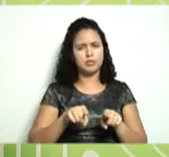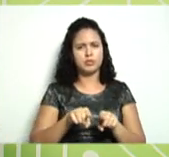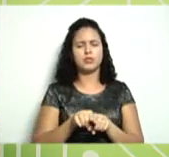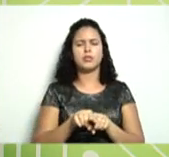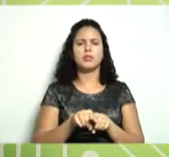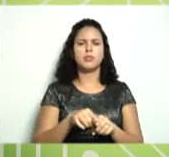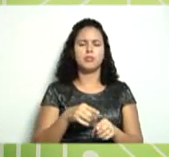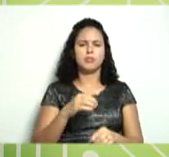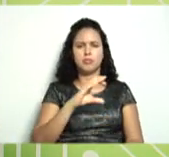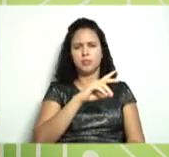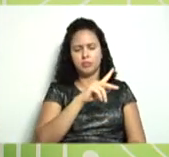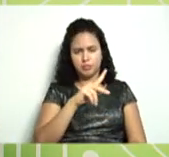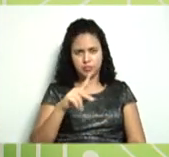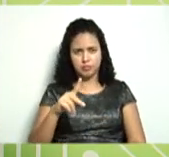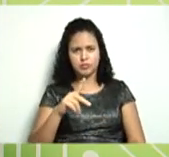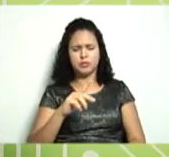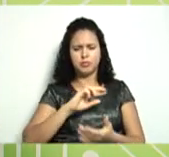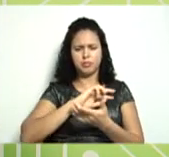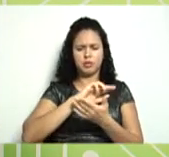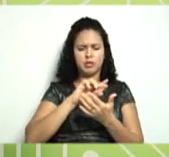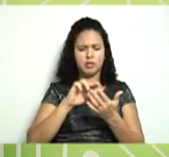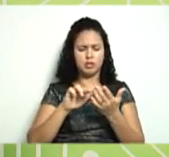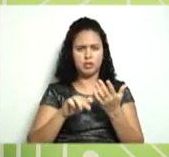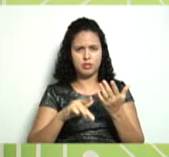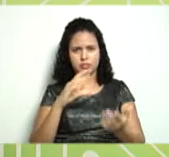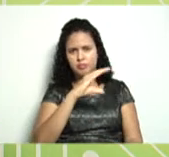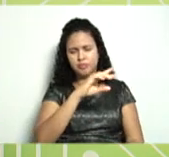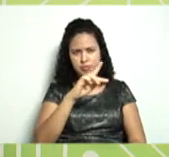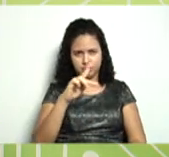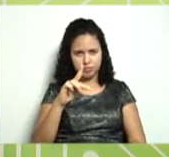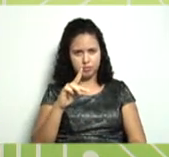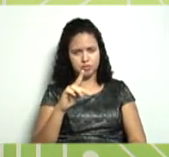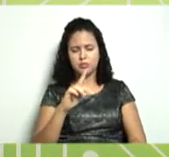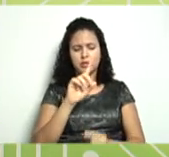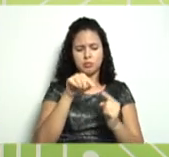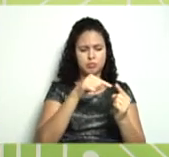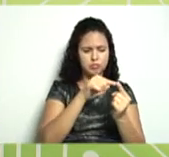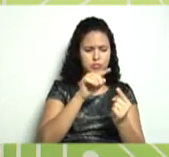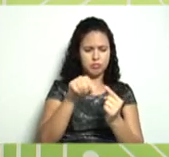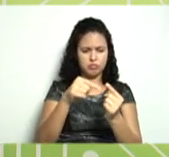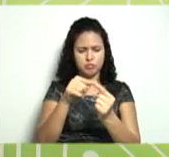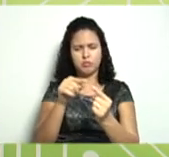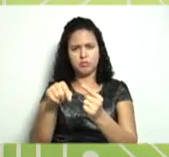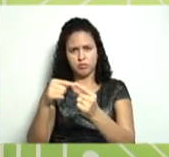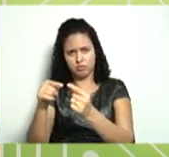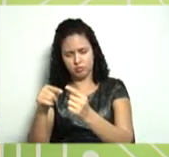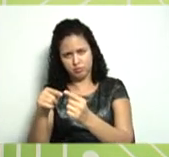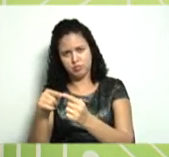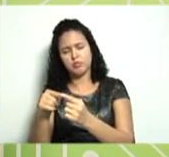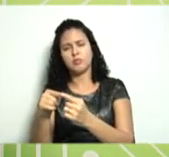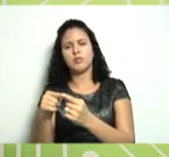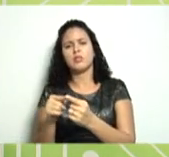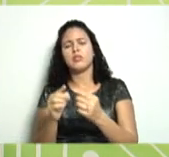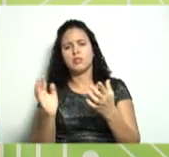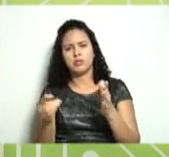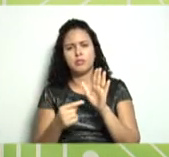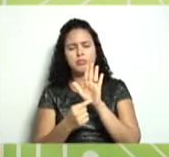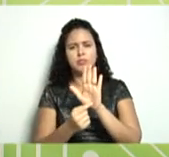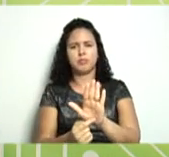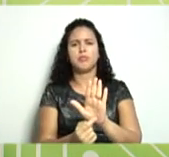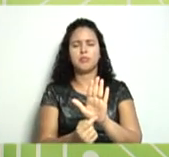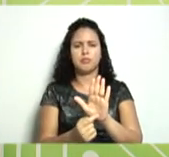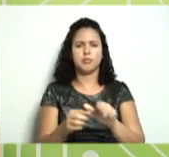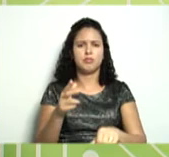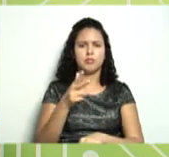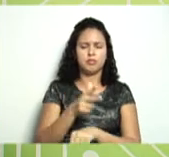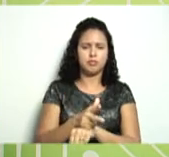de consumo, ele fazia parte de várias cooperativas porque cada uma atingia uma finalidade para ele. Isso nós passamos hoje lá no início, nos vídeos